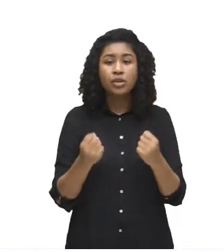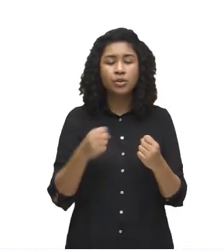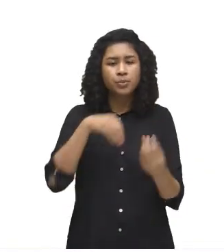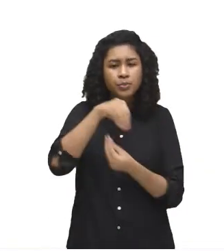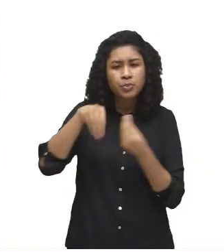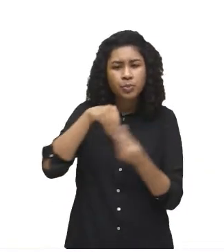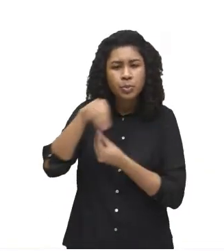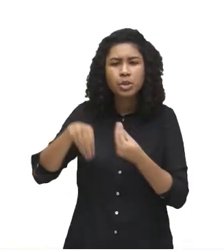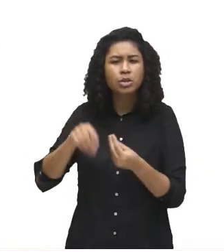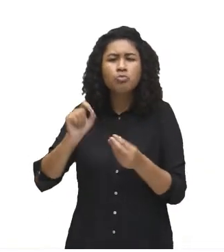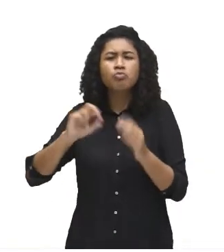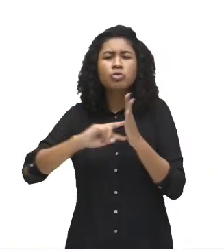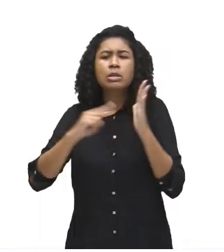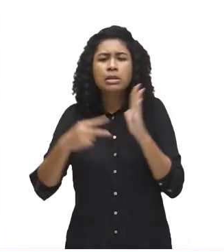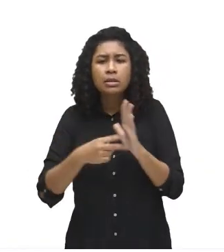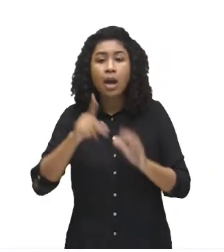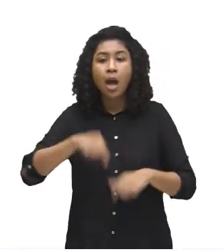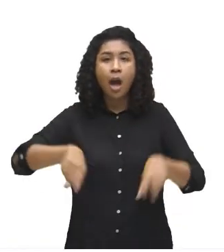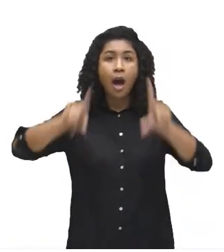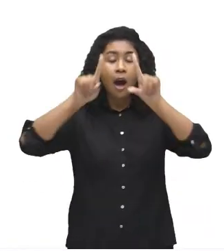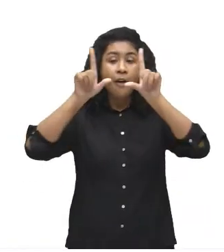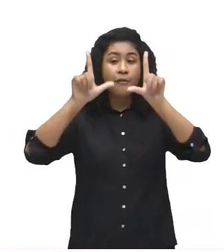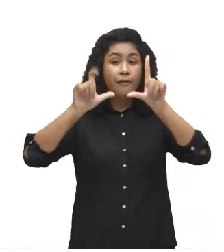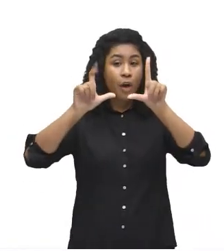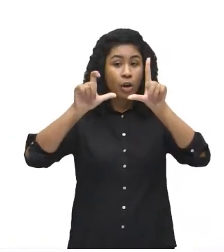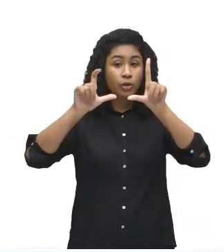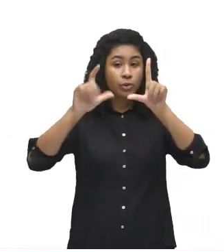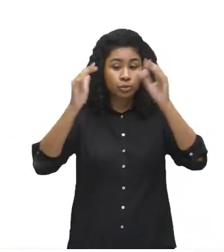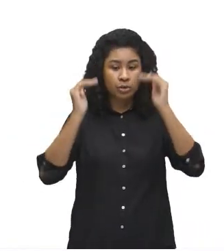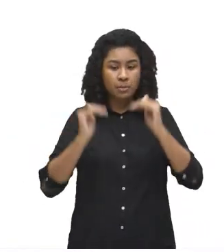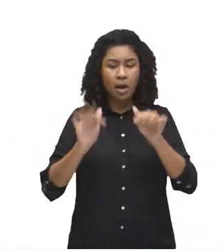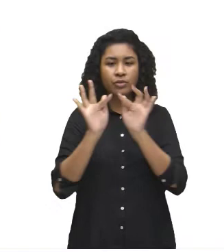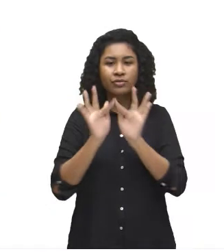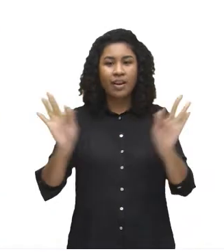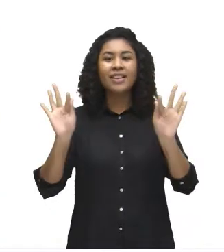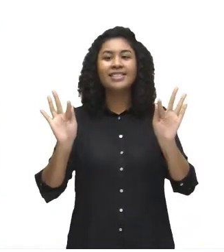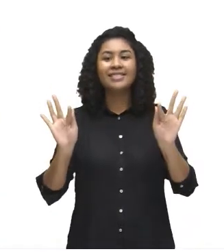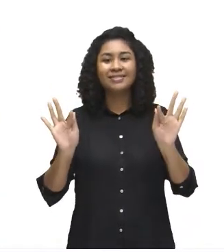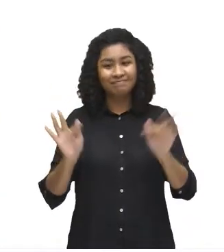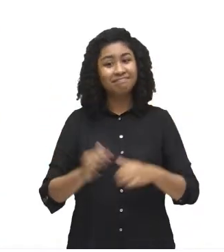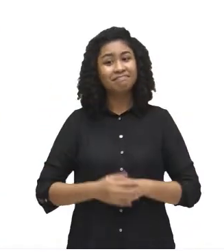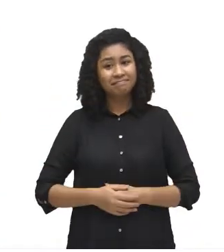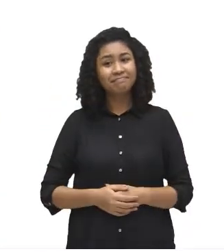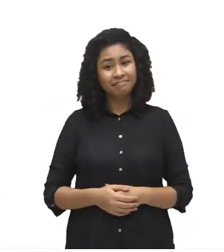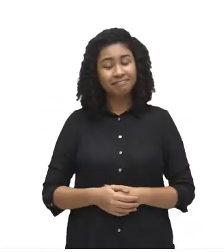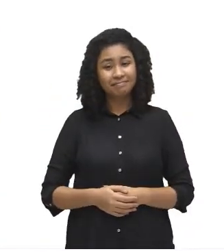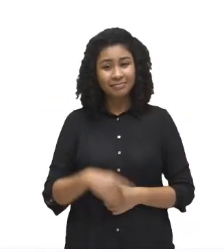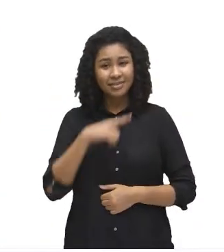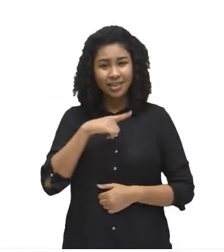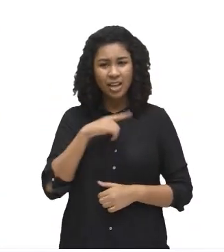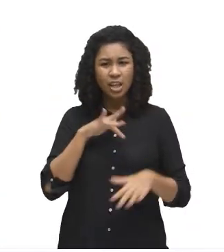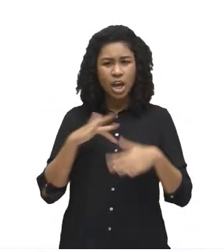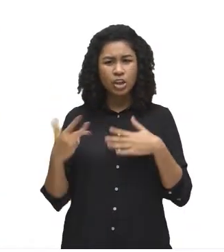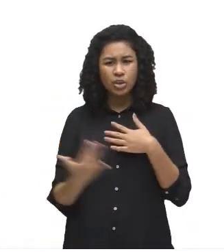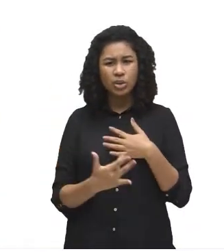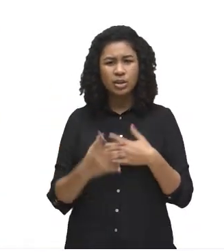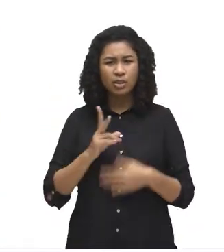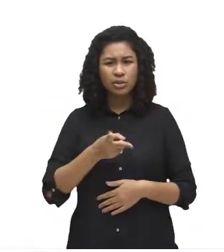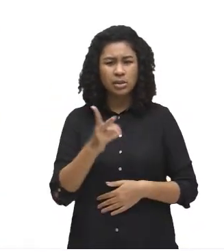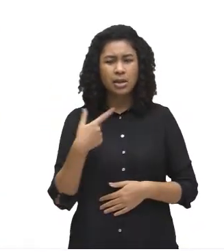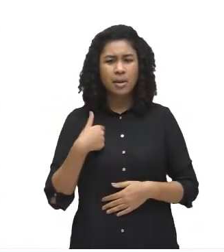tua foto com a legenda, atualizando. Exatamente. Quando você posta em uma rede social a sua foto e coloca a